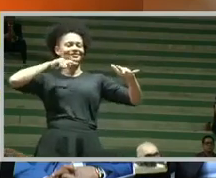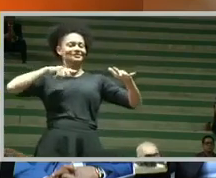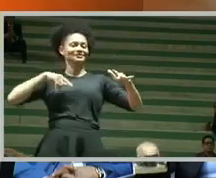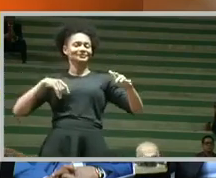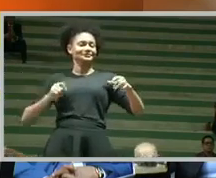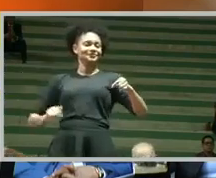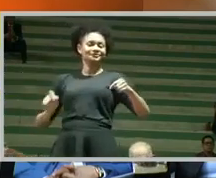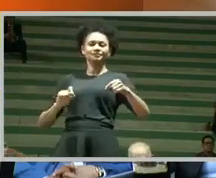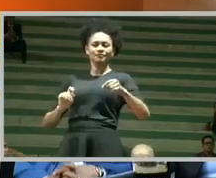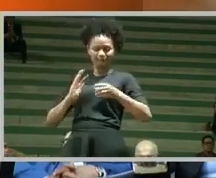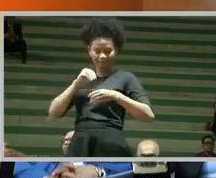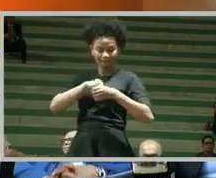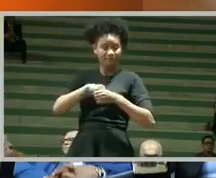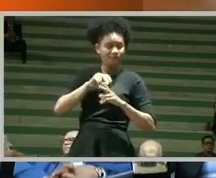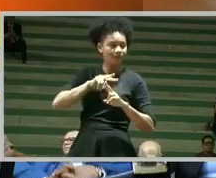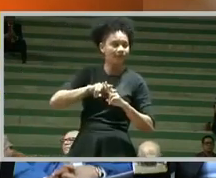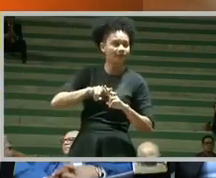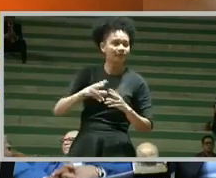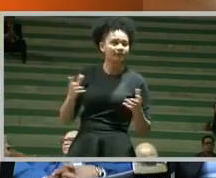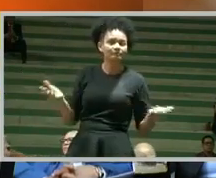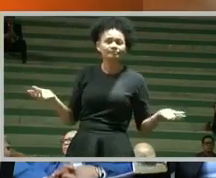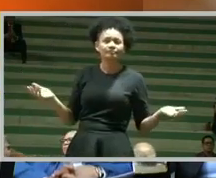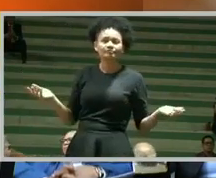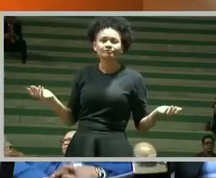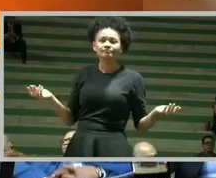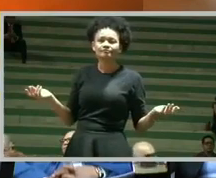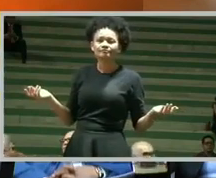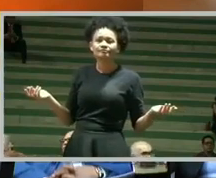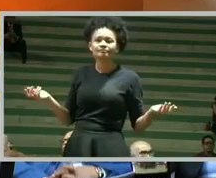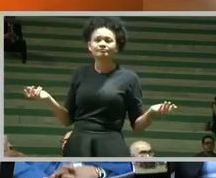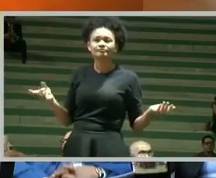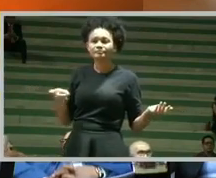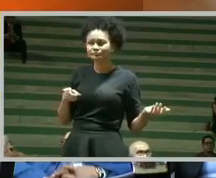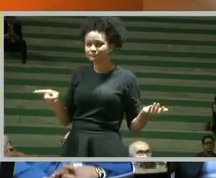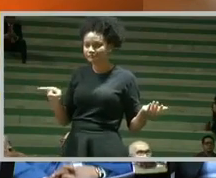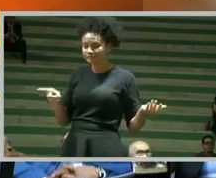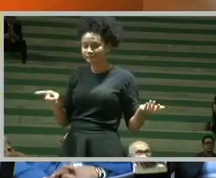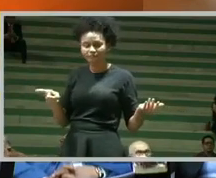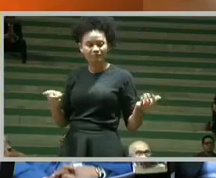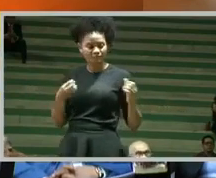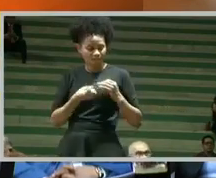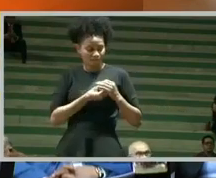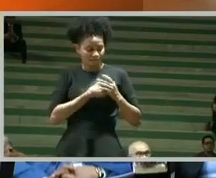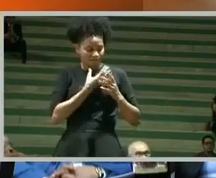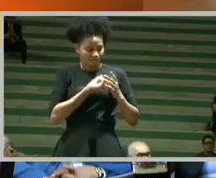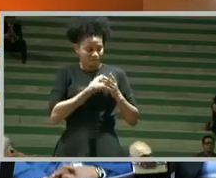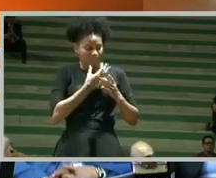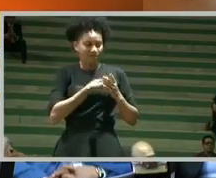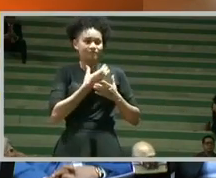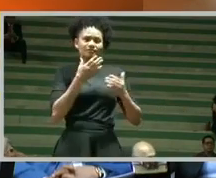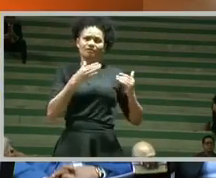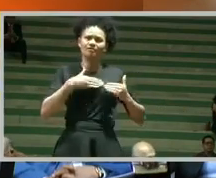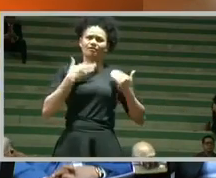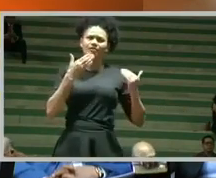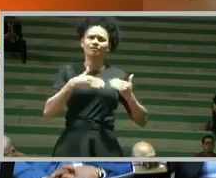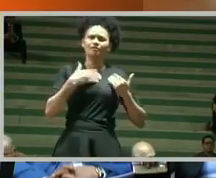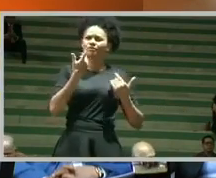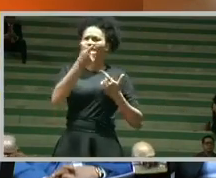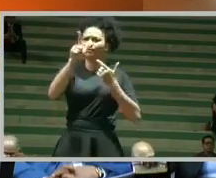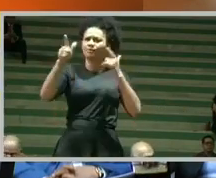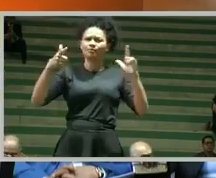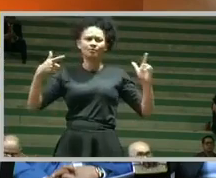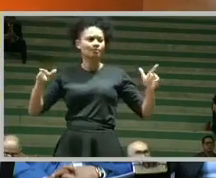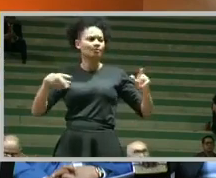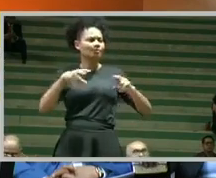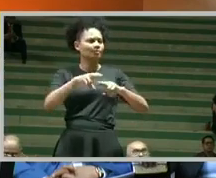Não, está na cadeia. E ele sendo fonte de alegria para os outros.